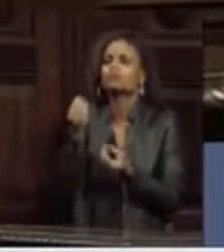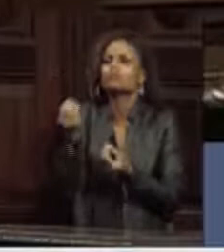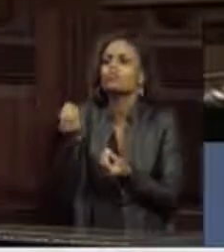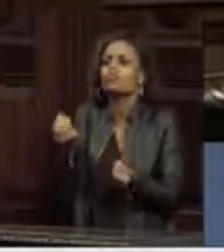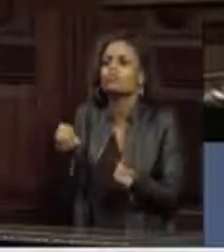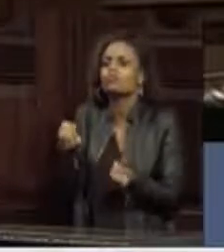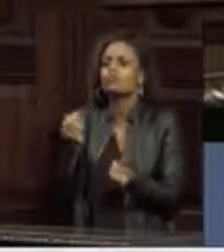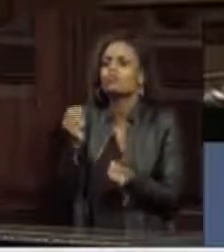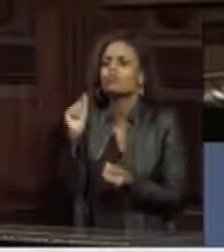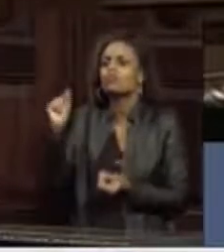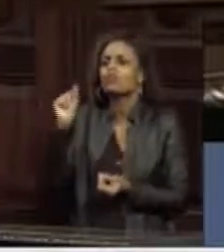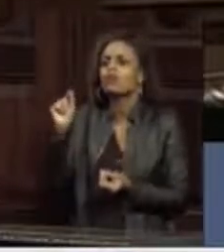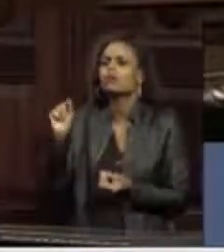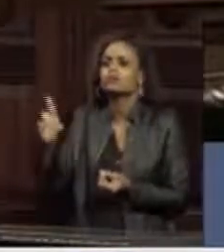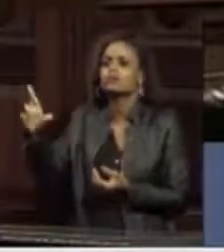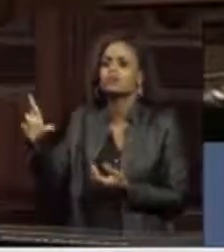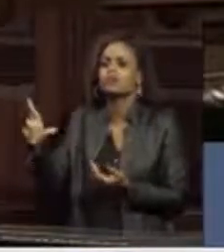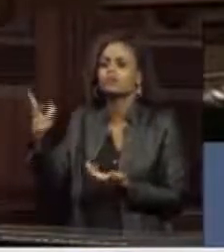recurso que chegava ao caixa